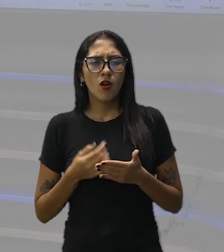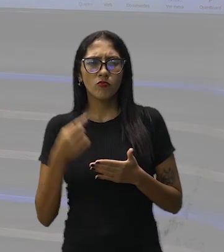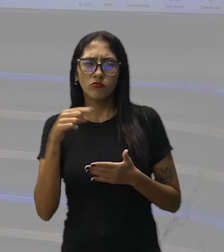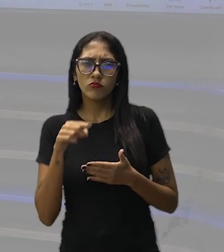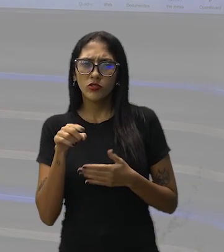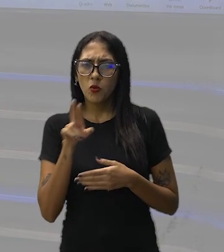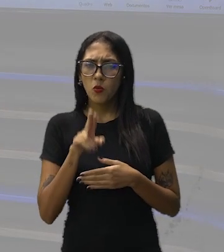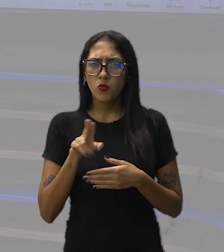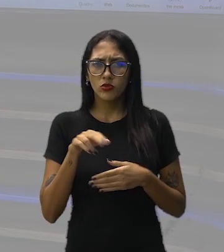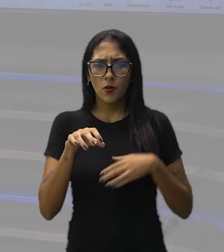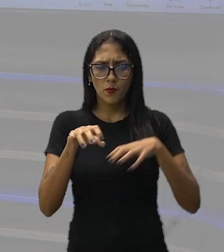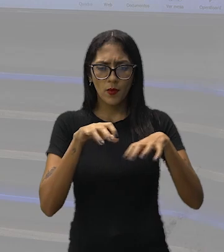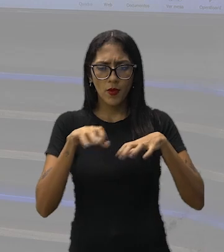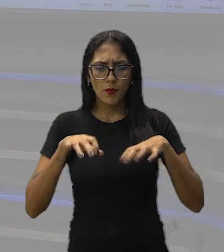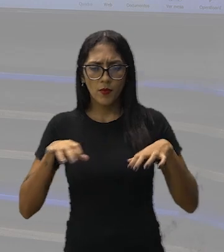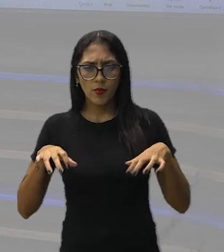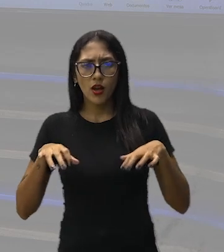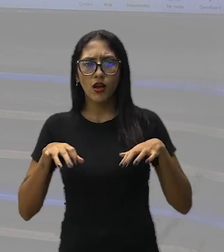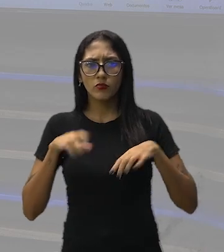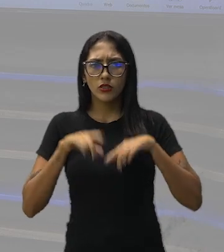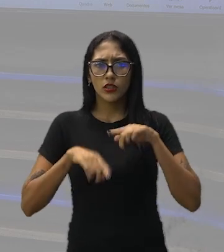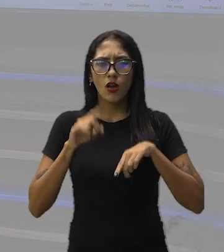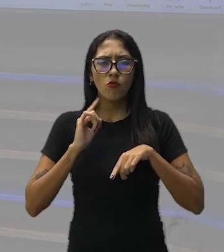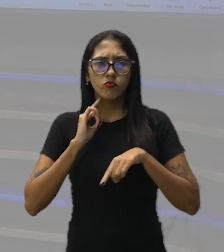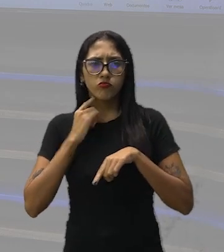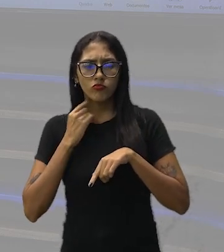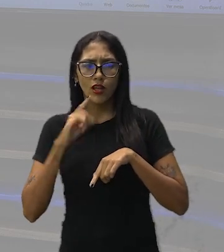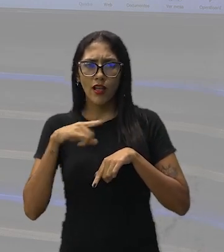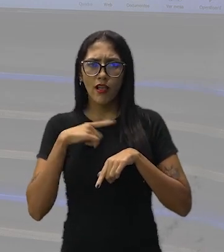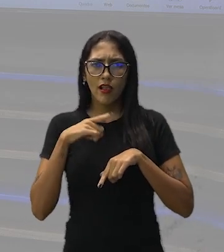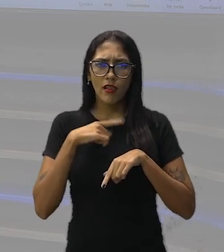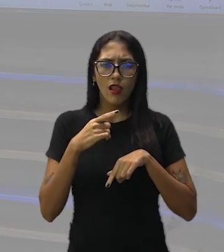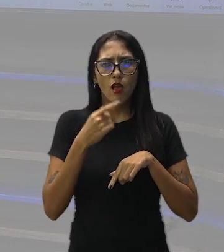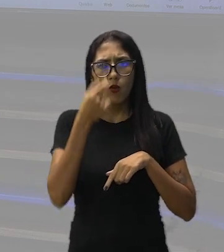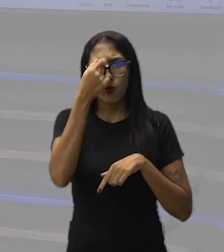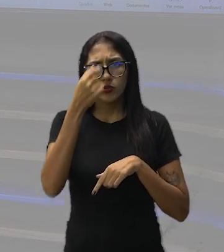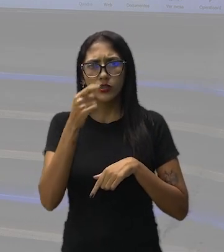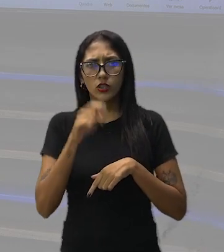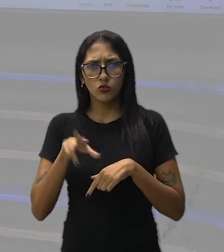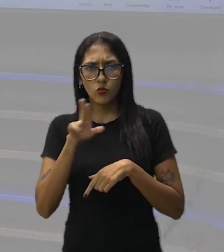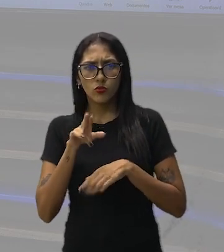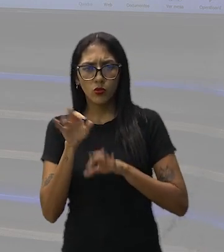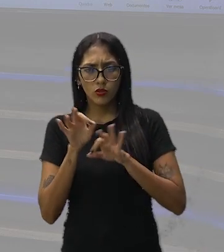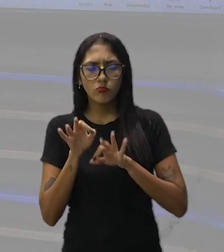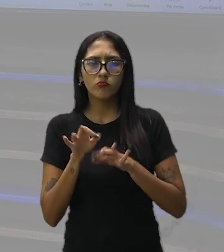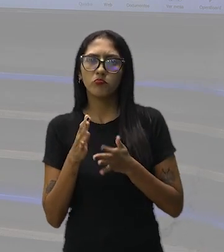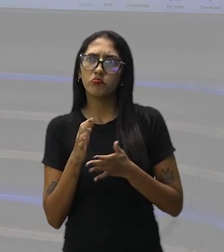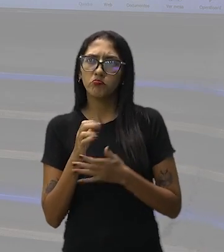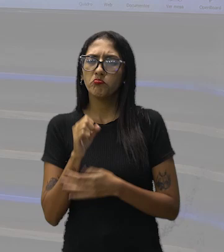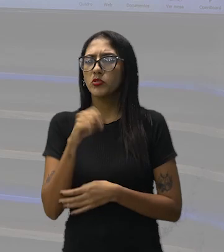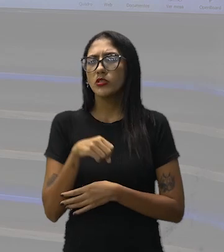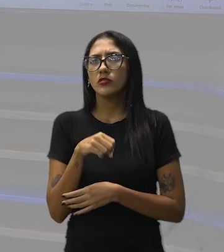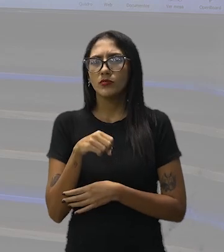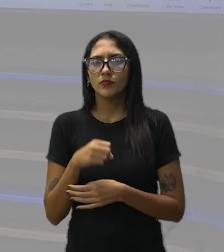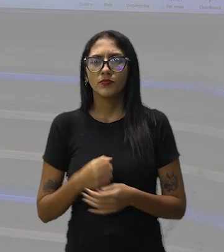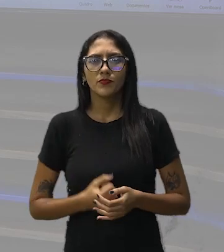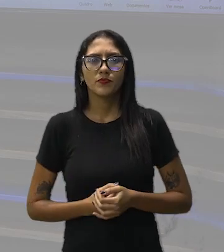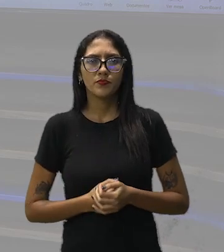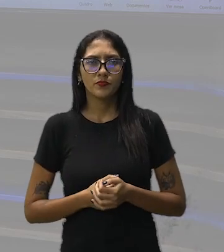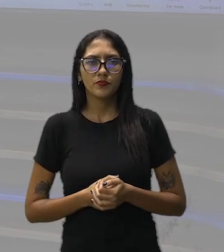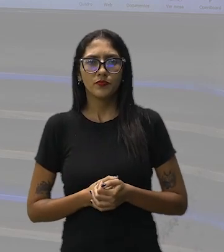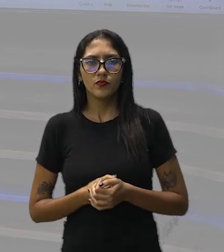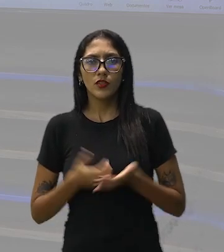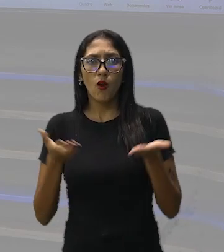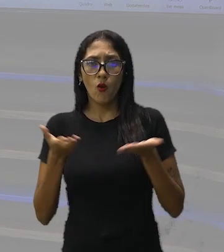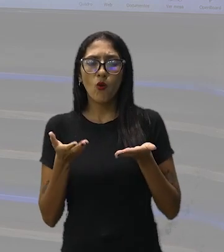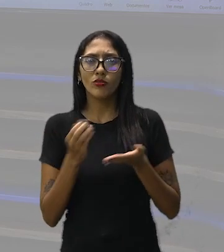separação correta do lixo doméstico é algo que é sustentável? Com certeza. Por quê? A gente tem atualmente,